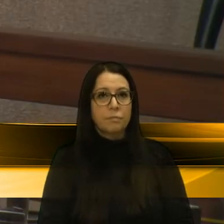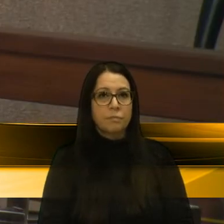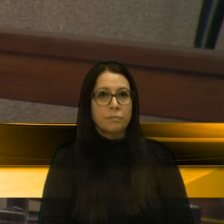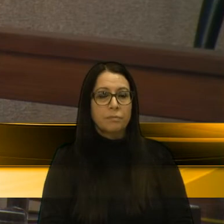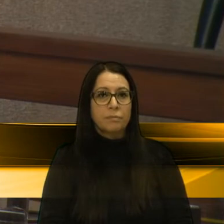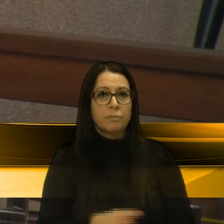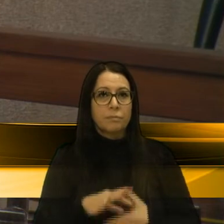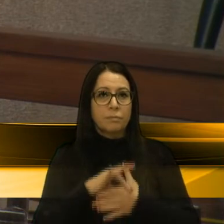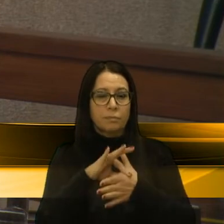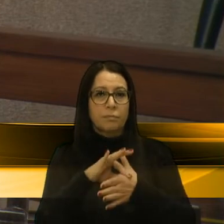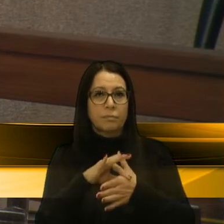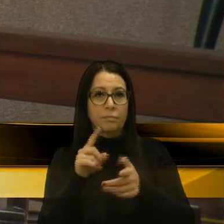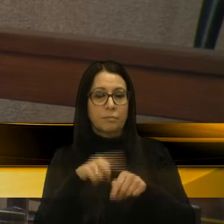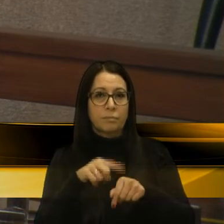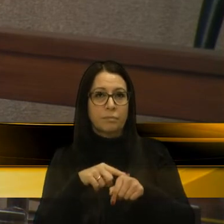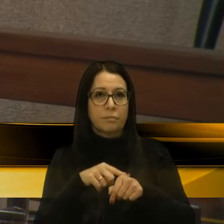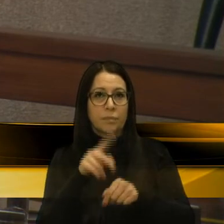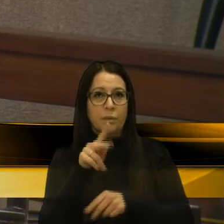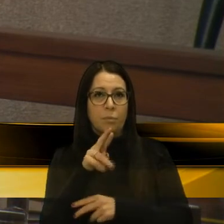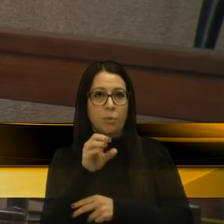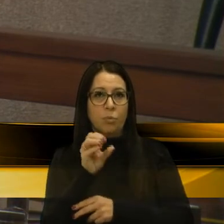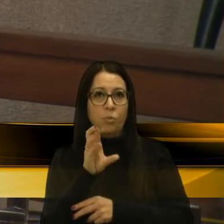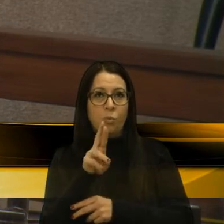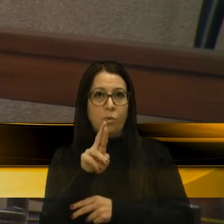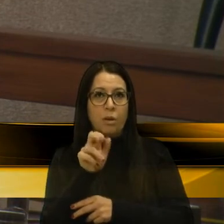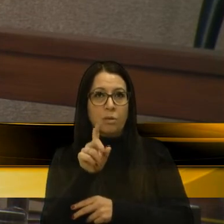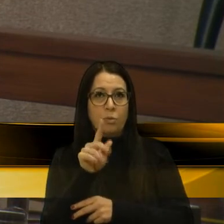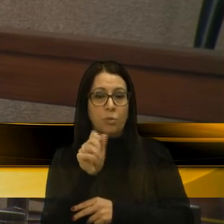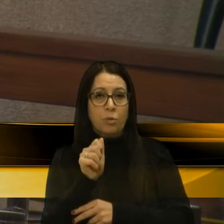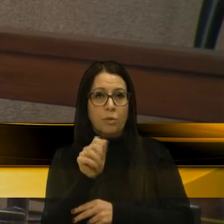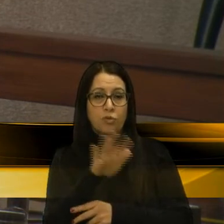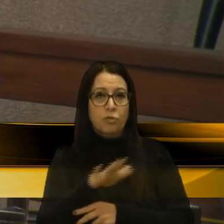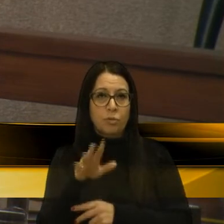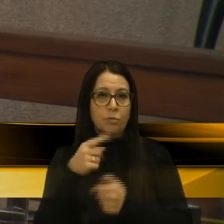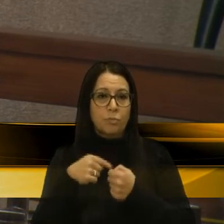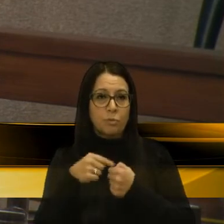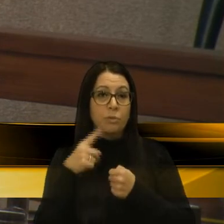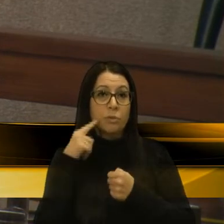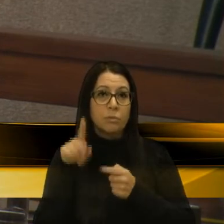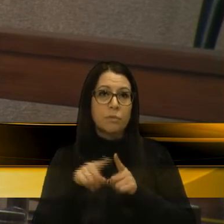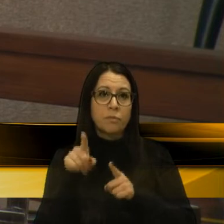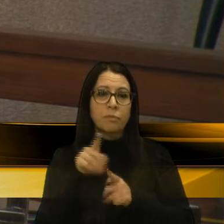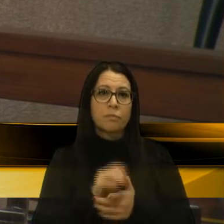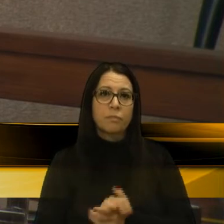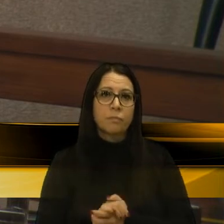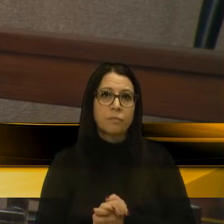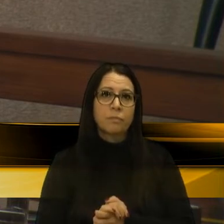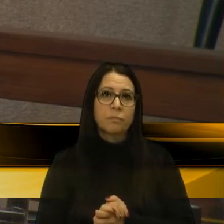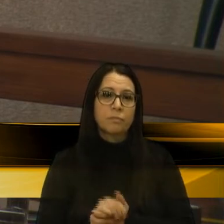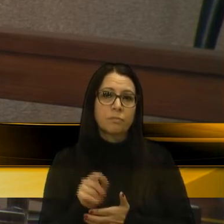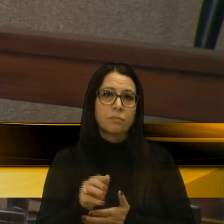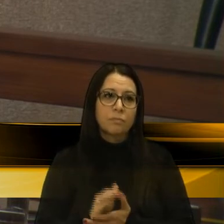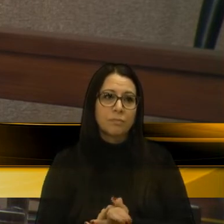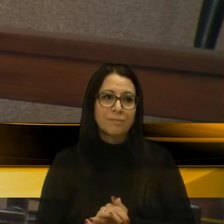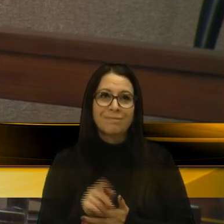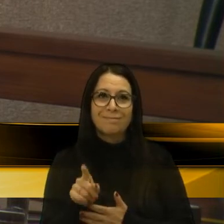de nós, enquanto poder permite uma parte, vereador Eloy, sairmos dessa defensiva, né, e darmos respostas